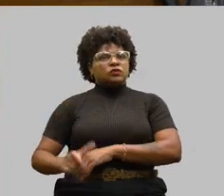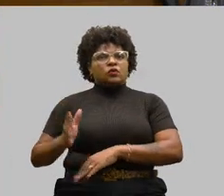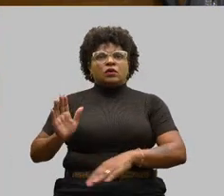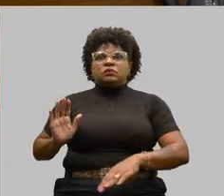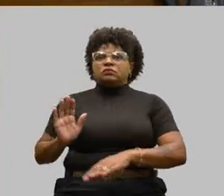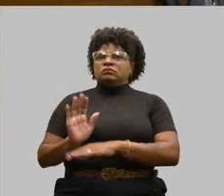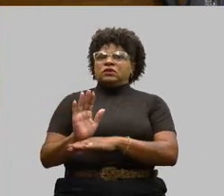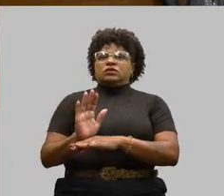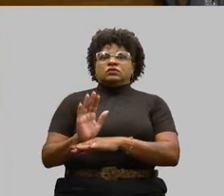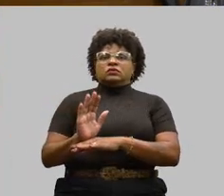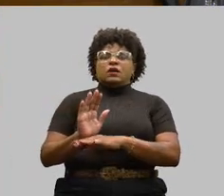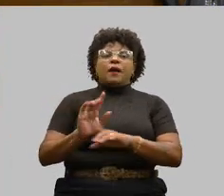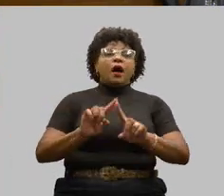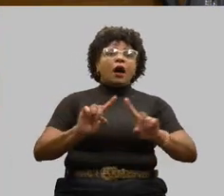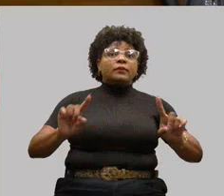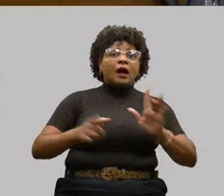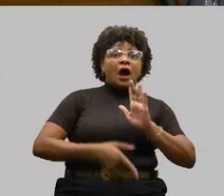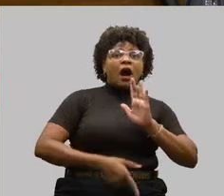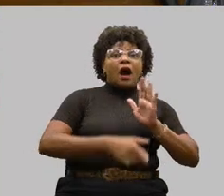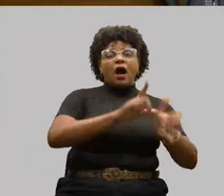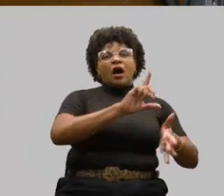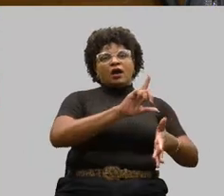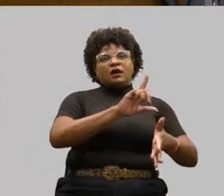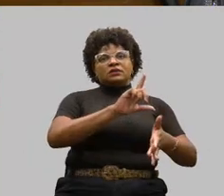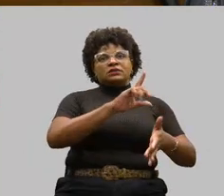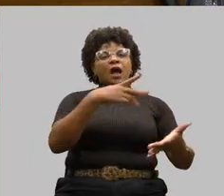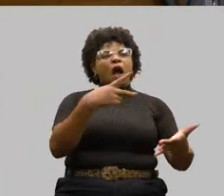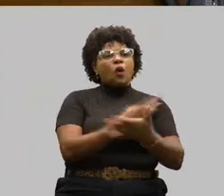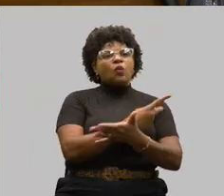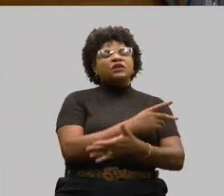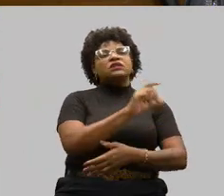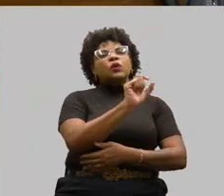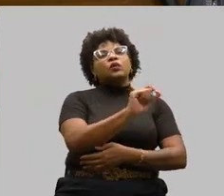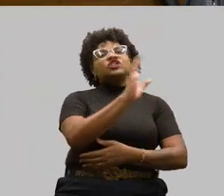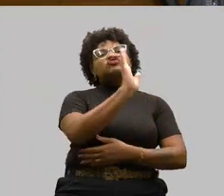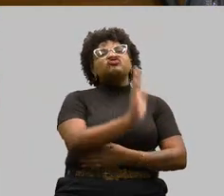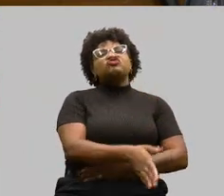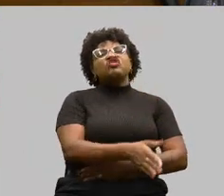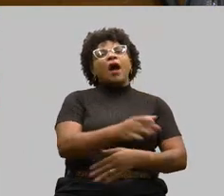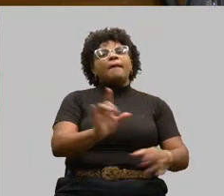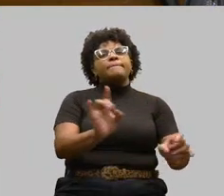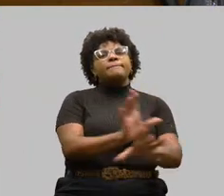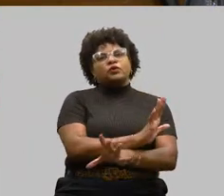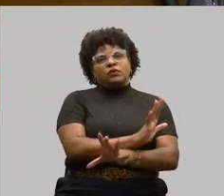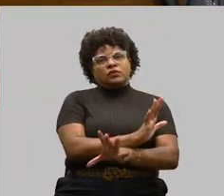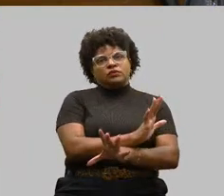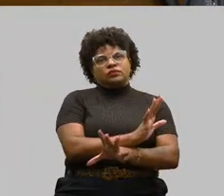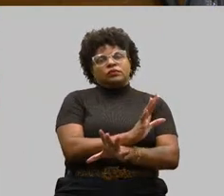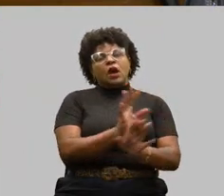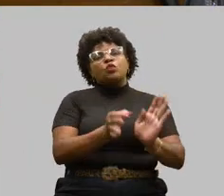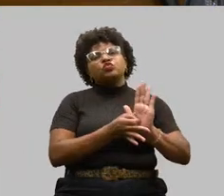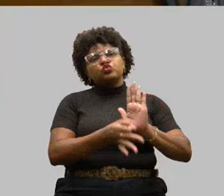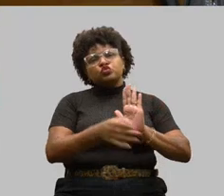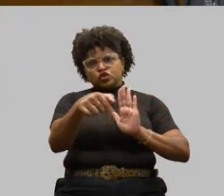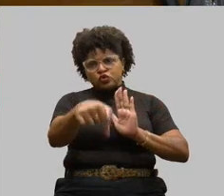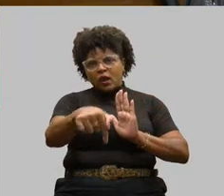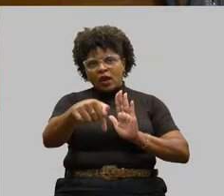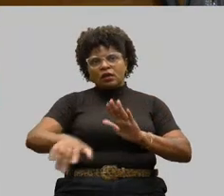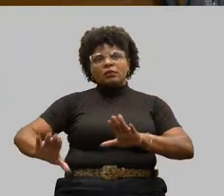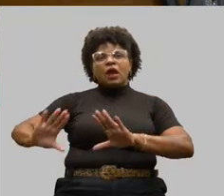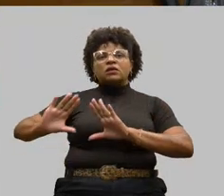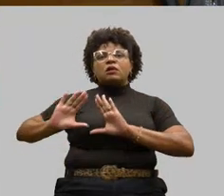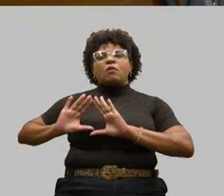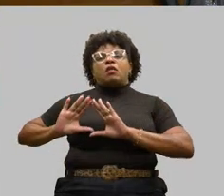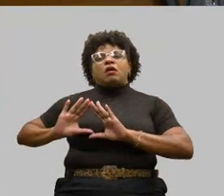a gente precisa primeiro fazer valer aquilo que já existe e como sugestão para essa casa eu deixo